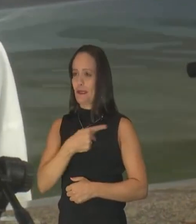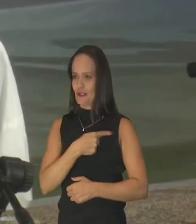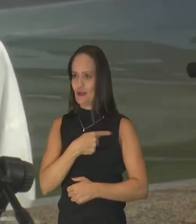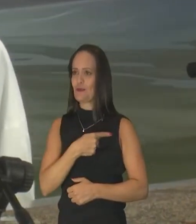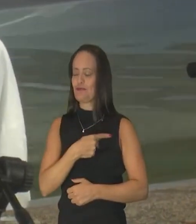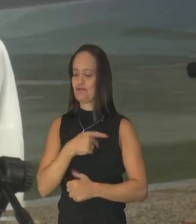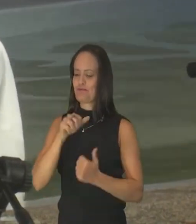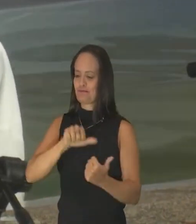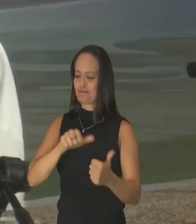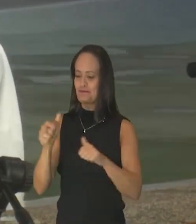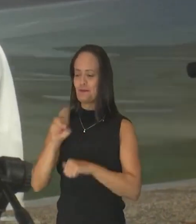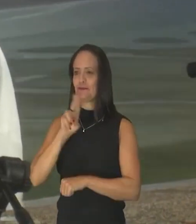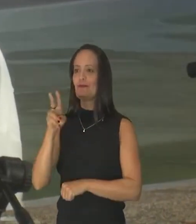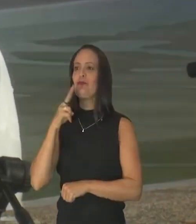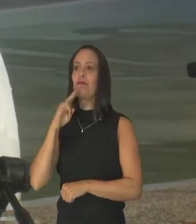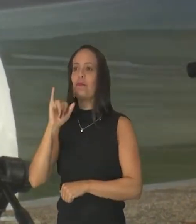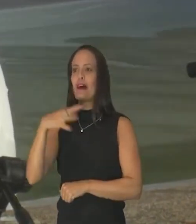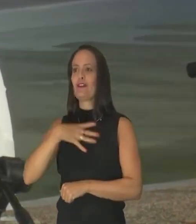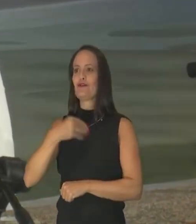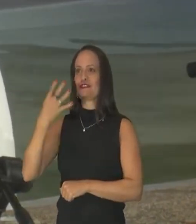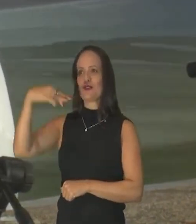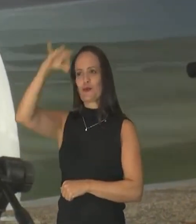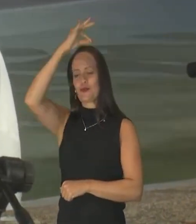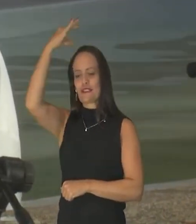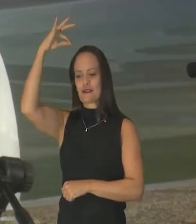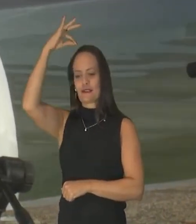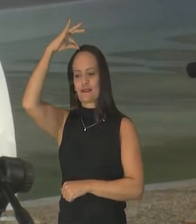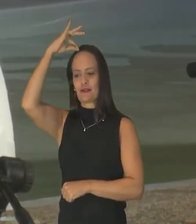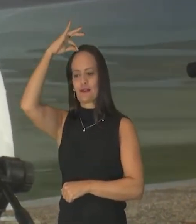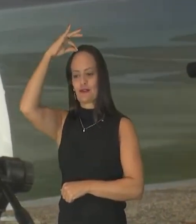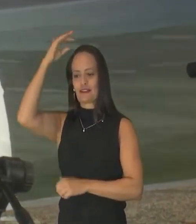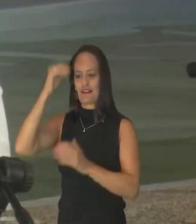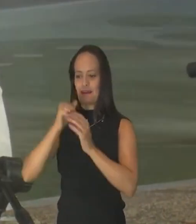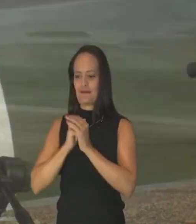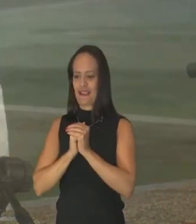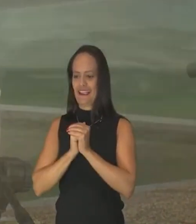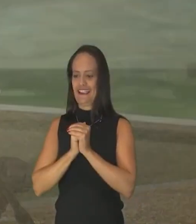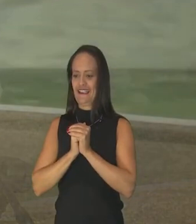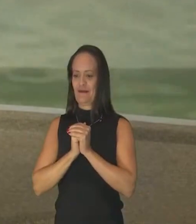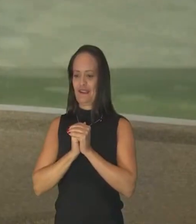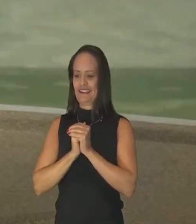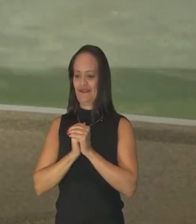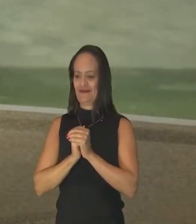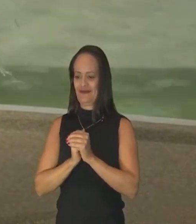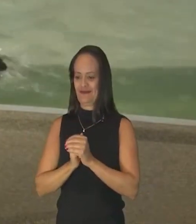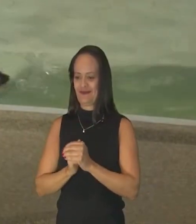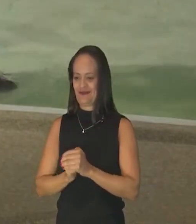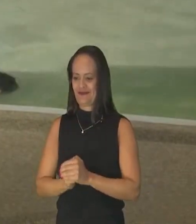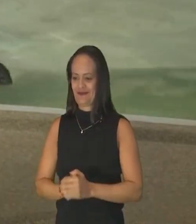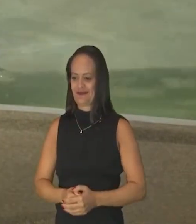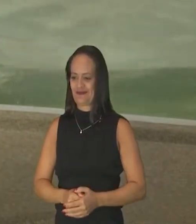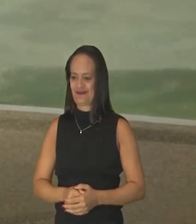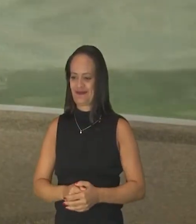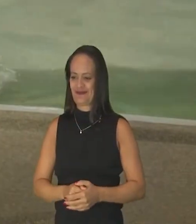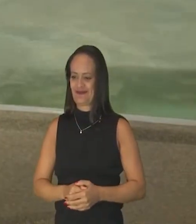Evangelho, eu o batizo em nome do Pai, do Filho e do Espírito Santo. Amém.